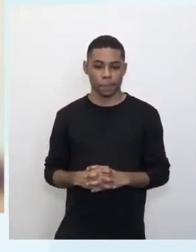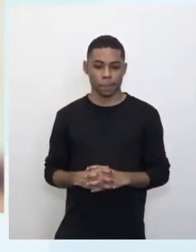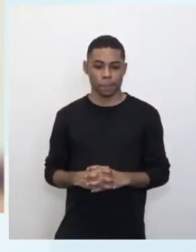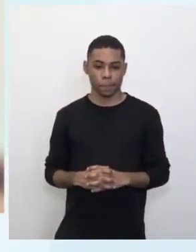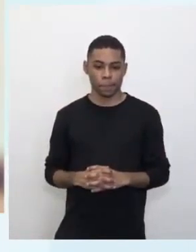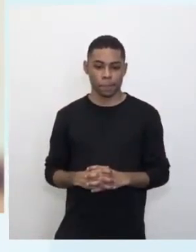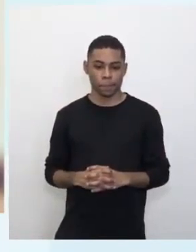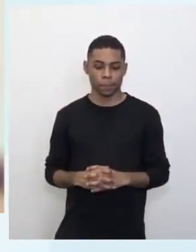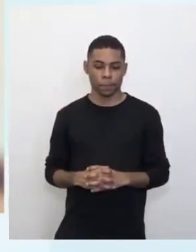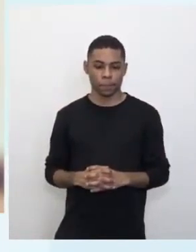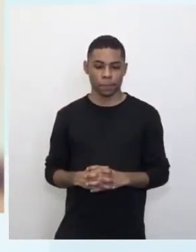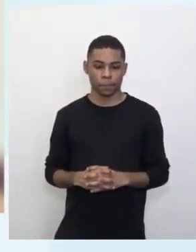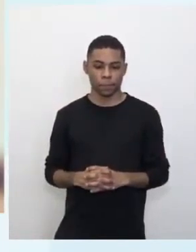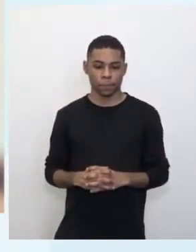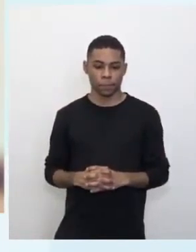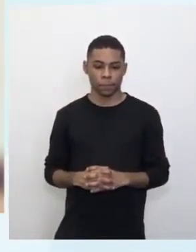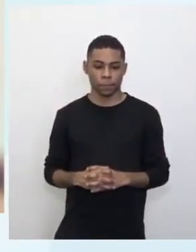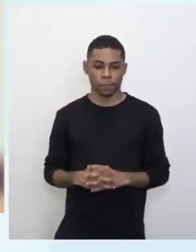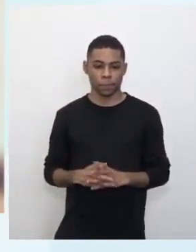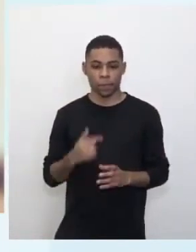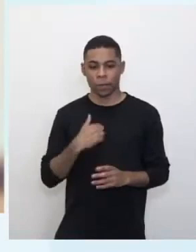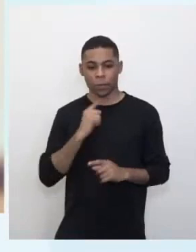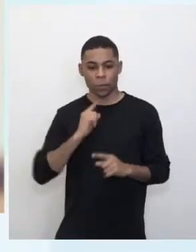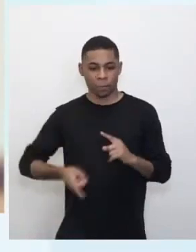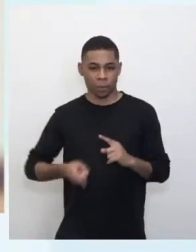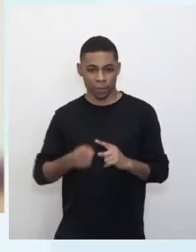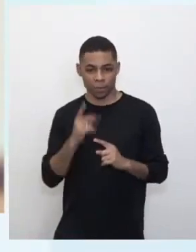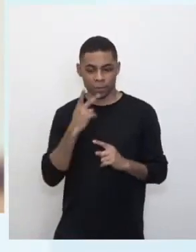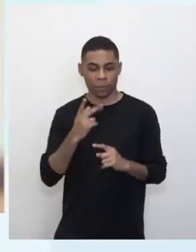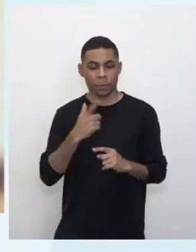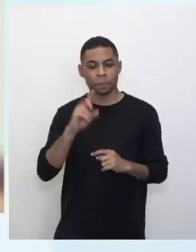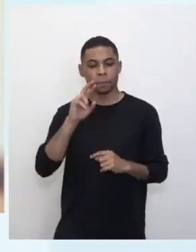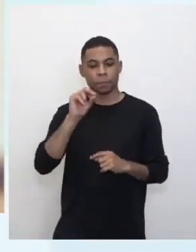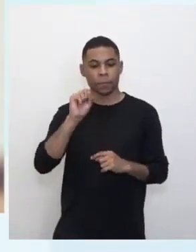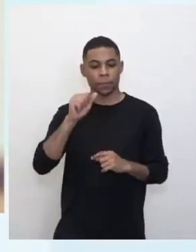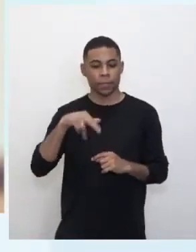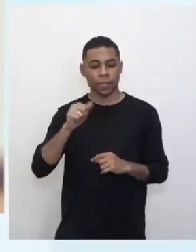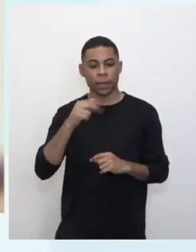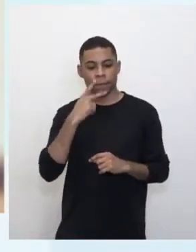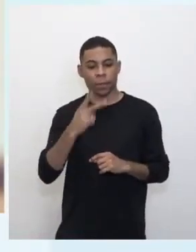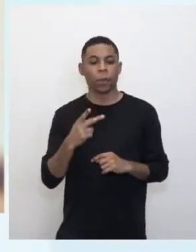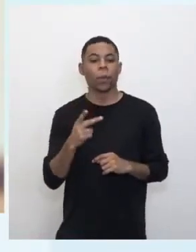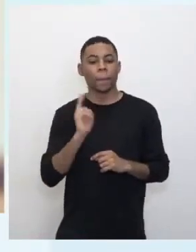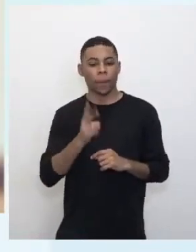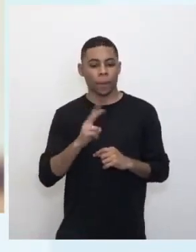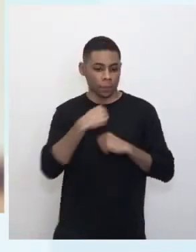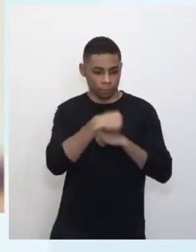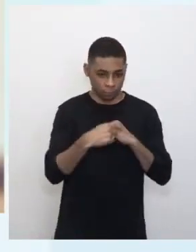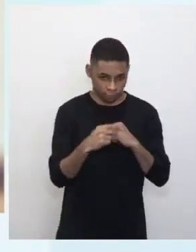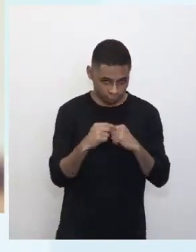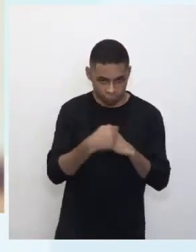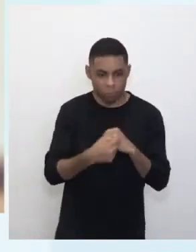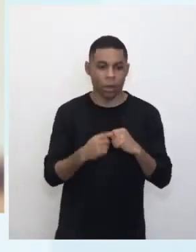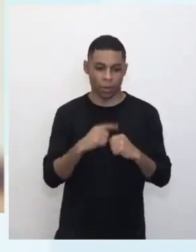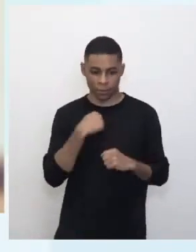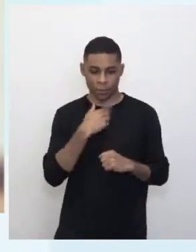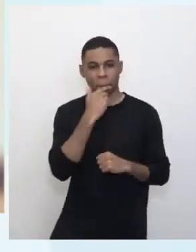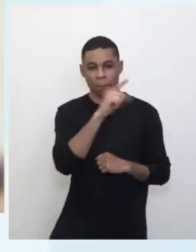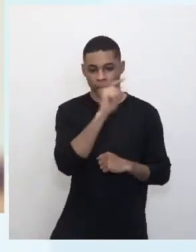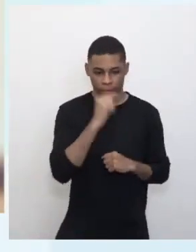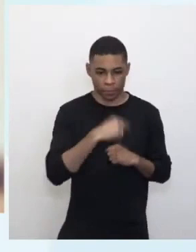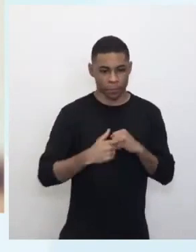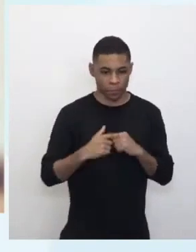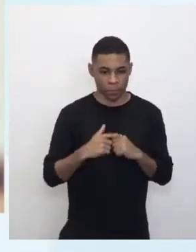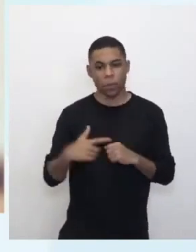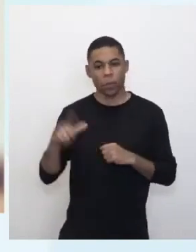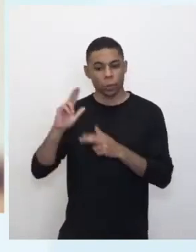Na primeira imagem a gente tem lá um sorvete de morango. A Rosana respondeu strawberry ice cream. Strawberry ice cream, ok. And